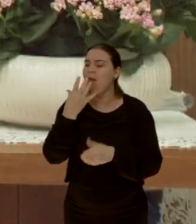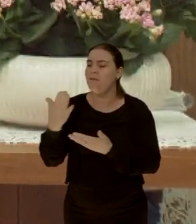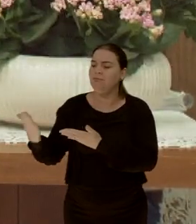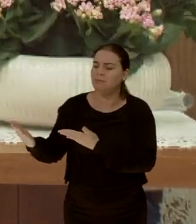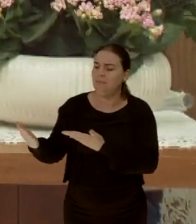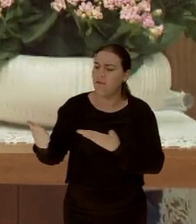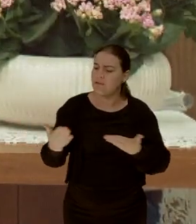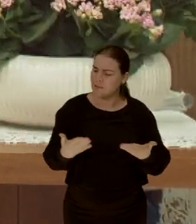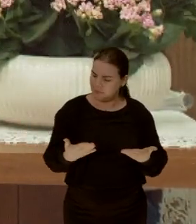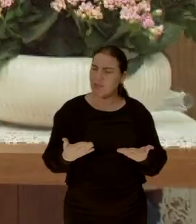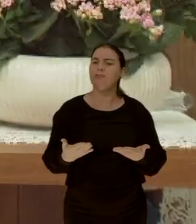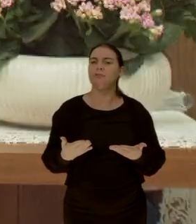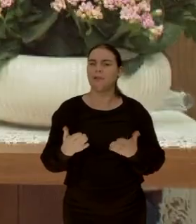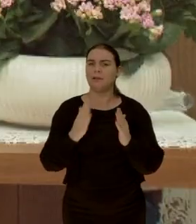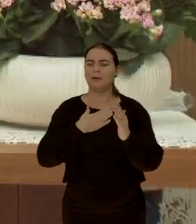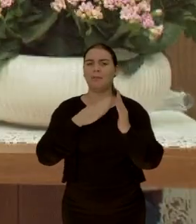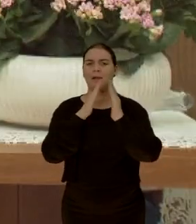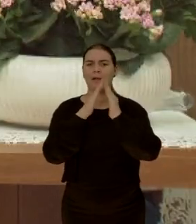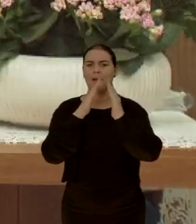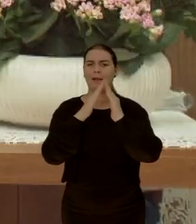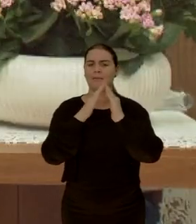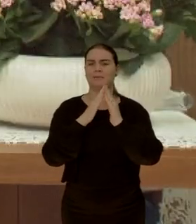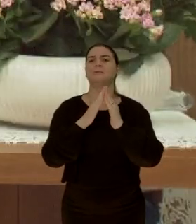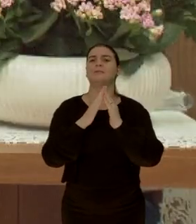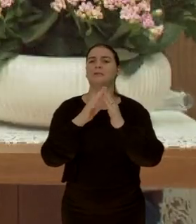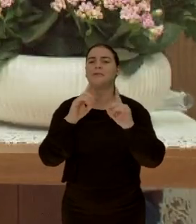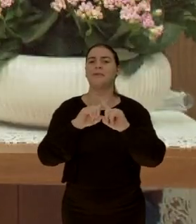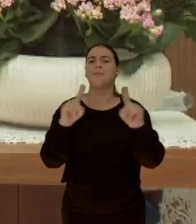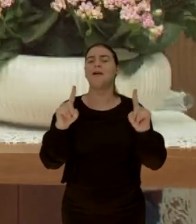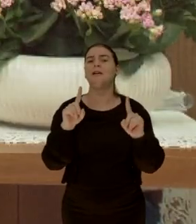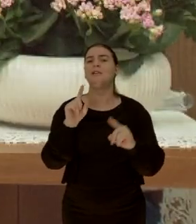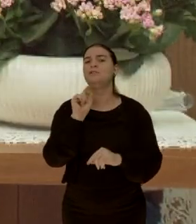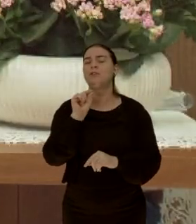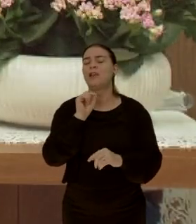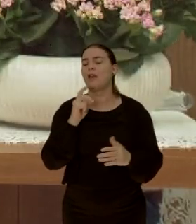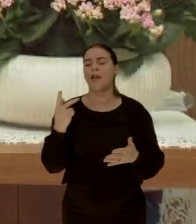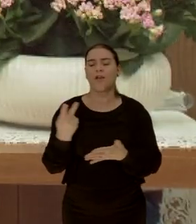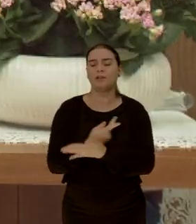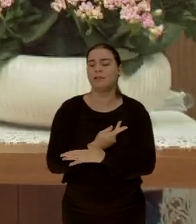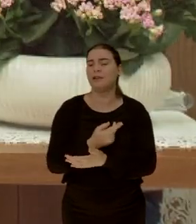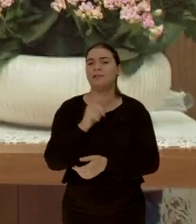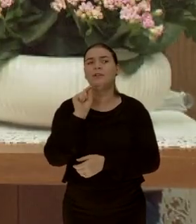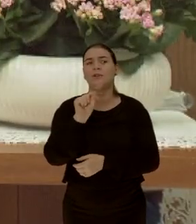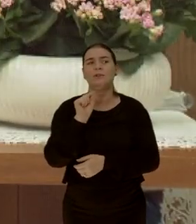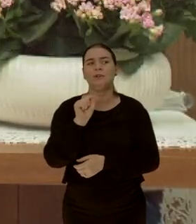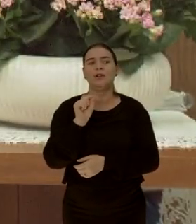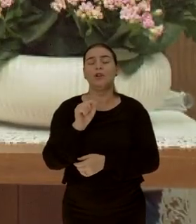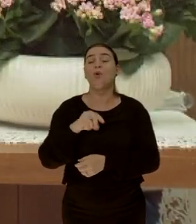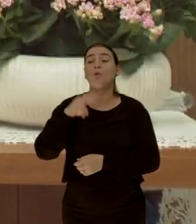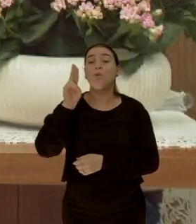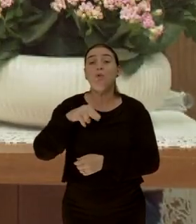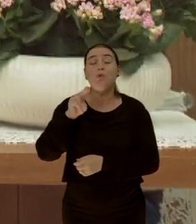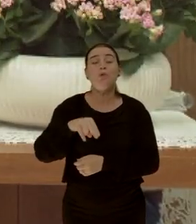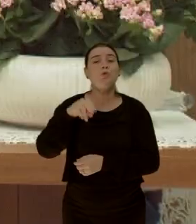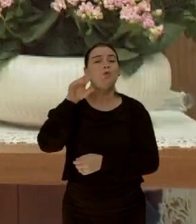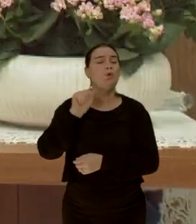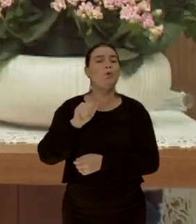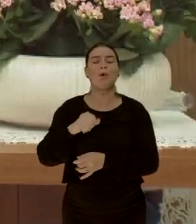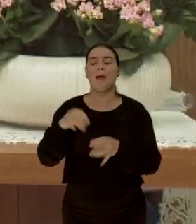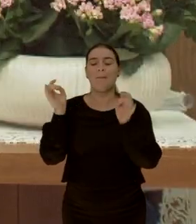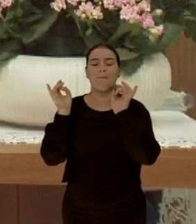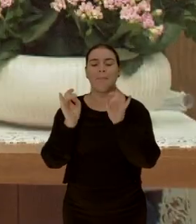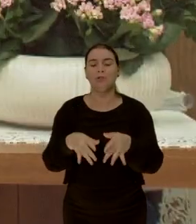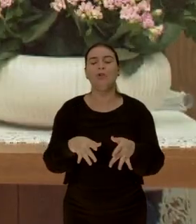como tinha que ser recebido. Bom, de qualquer forma, isso é um fato para os irmãos notar. Então, nós nunca deixamos os